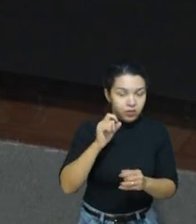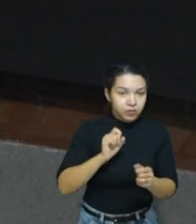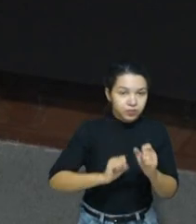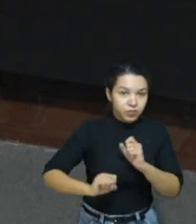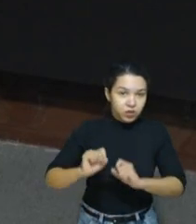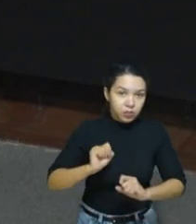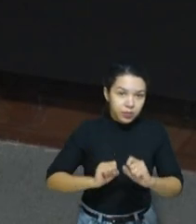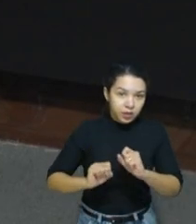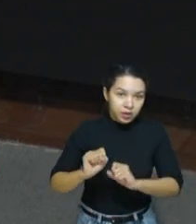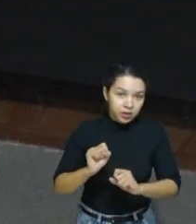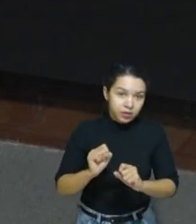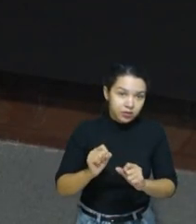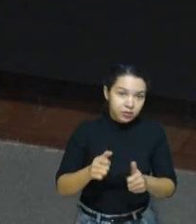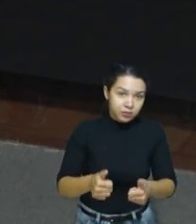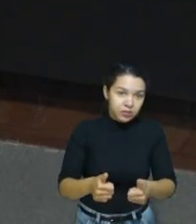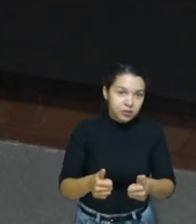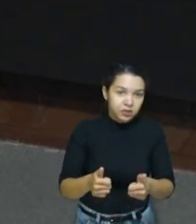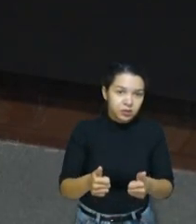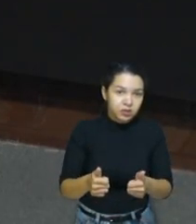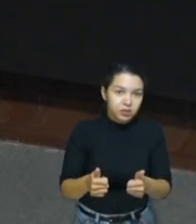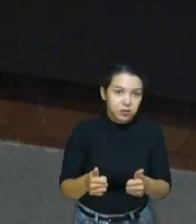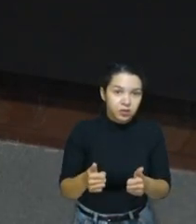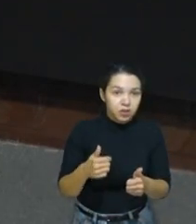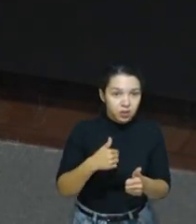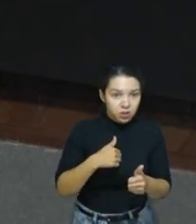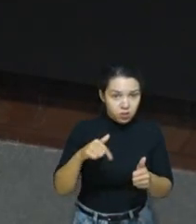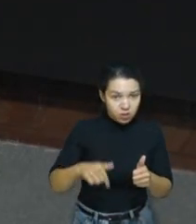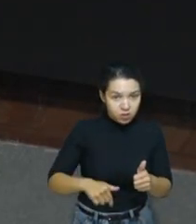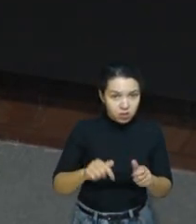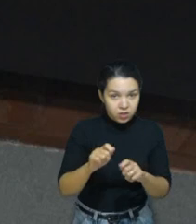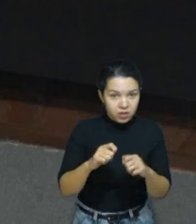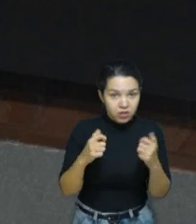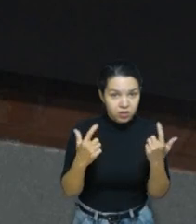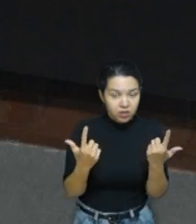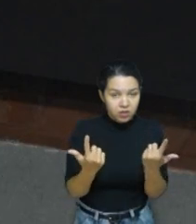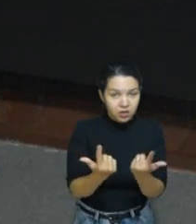esperança. Por quê? Porque a gente geralmente, desculpa, eu estou na casa legislativa, mas a